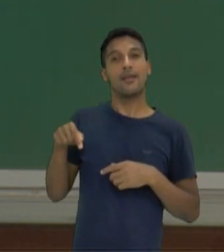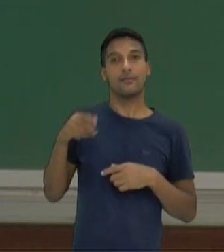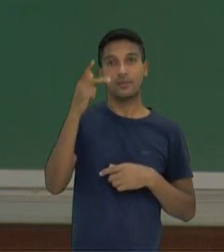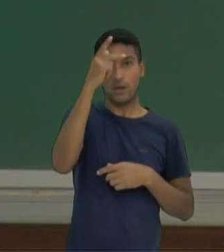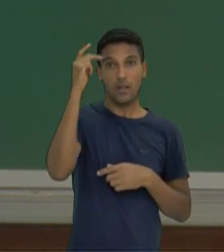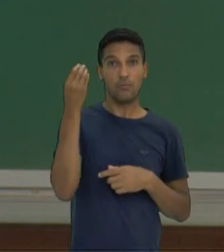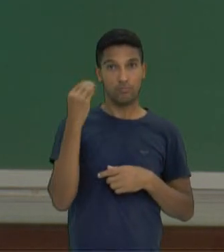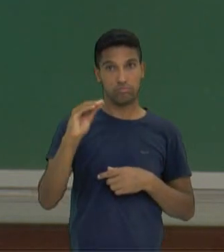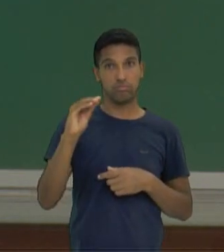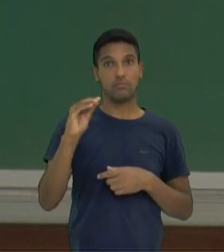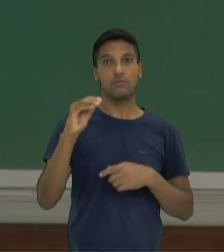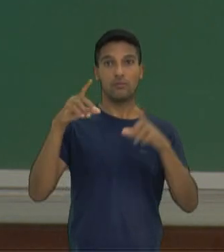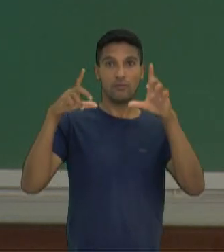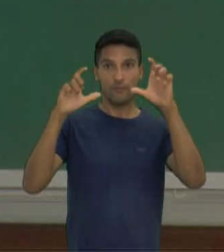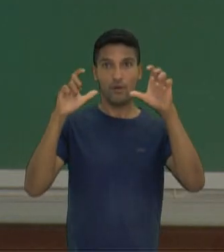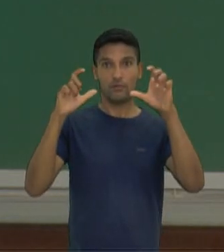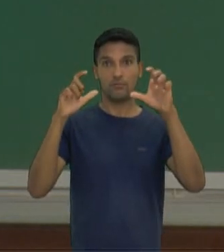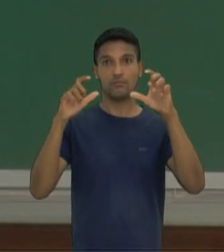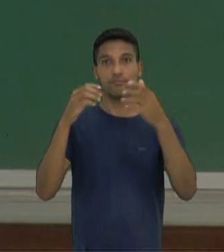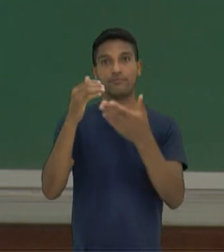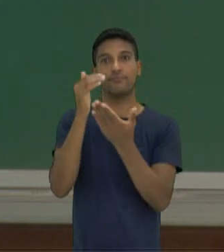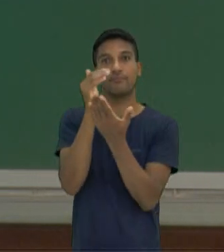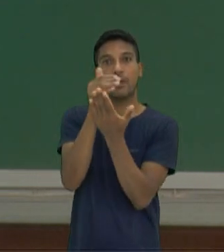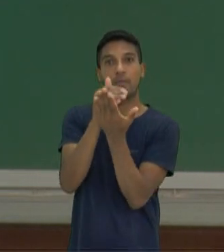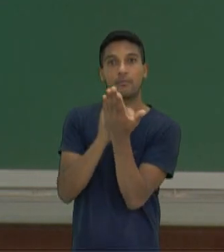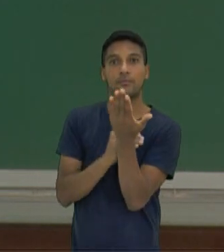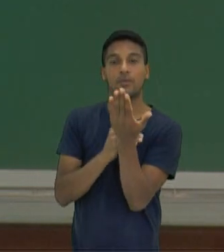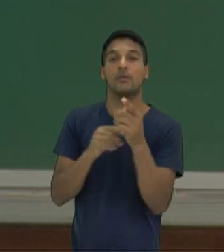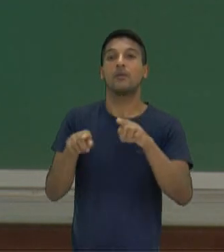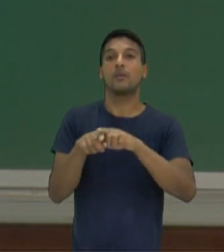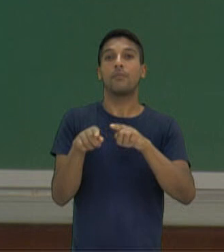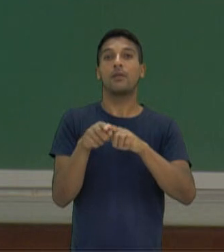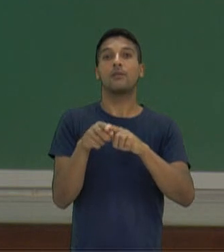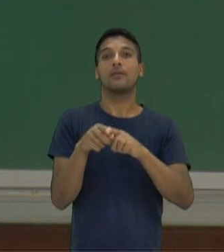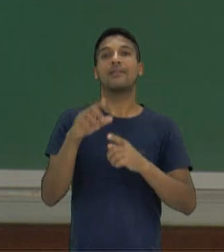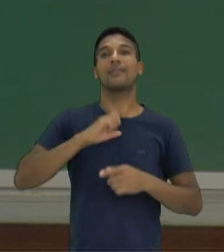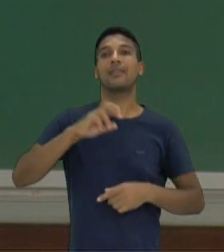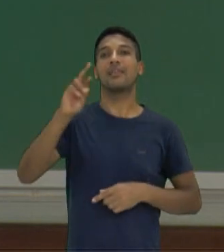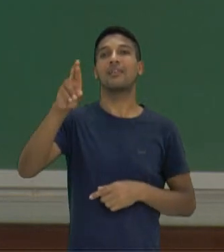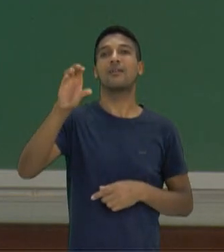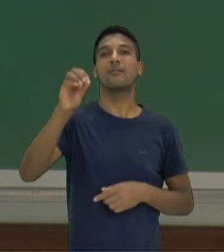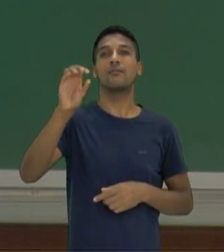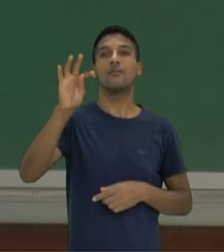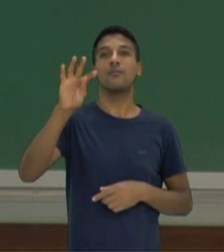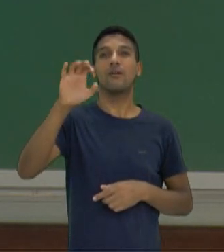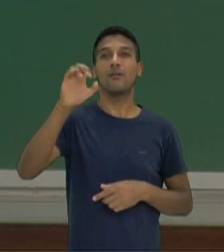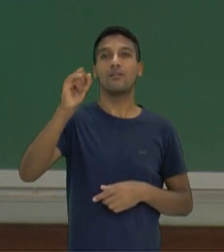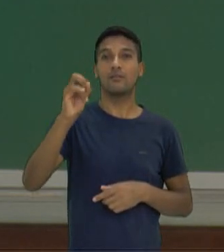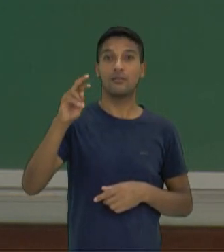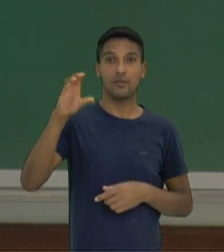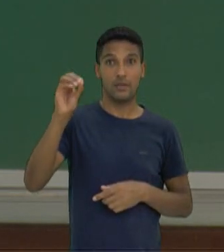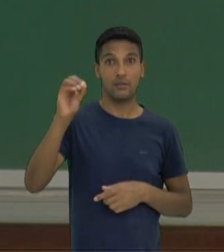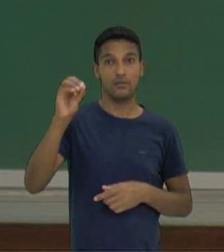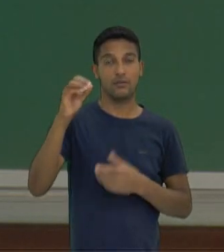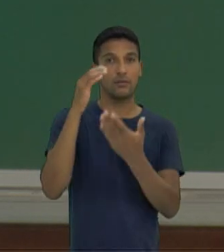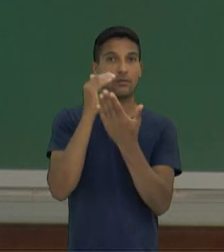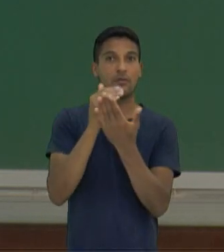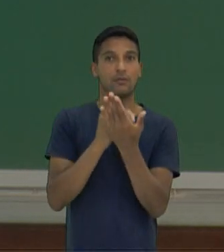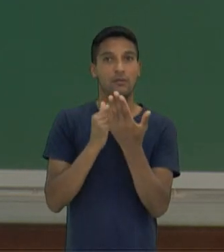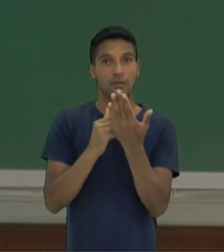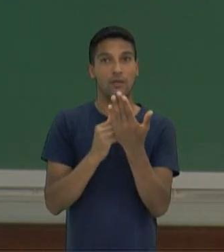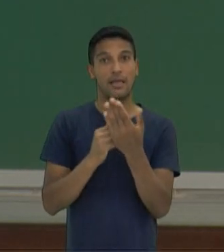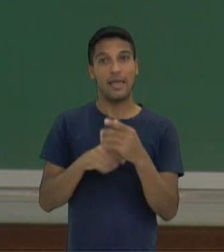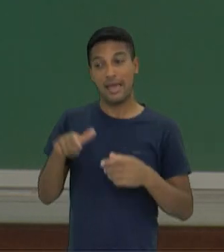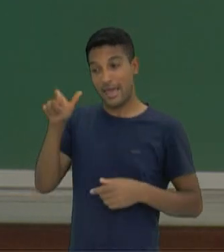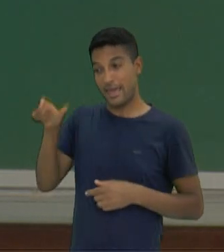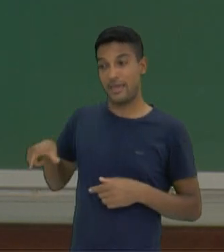perguntas e respostas foram baseadas ali, as perguntas, em um roteiro em que o entrevistador estudou a temática,